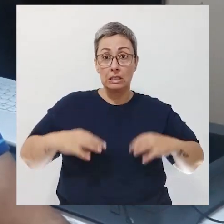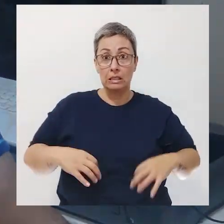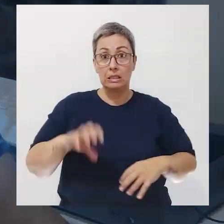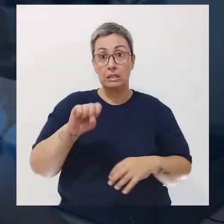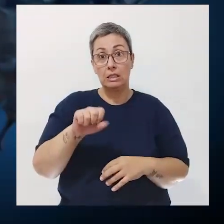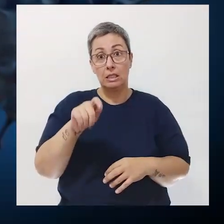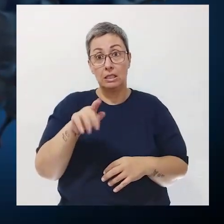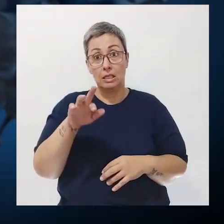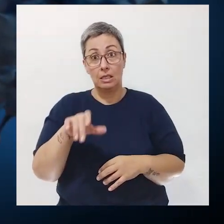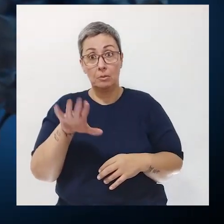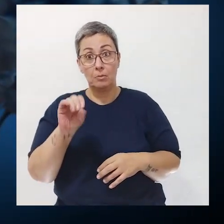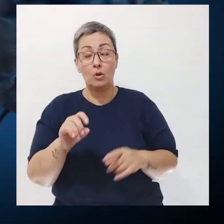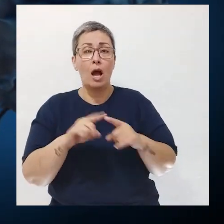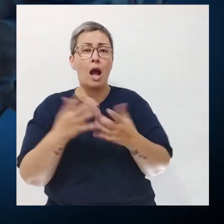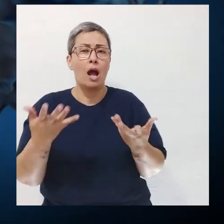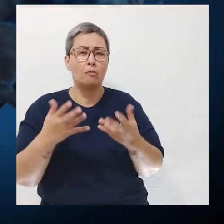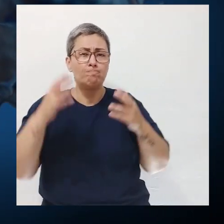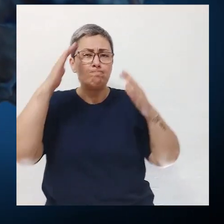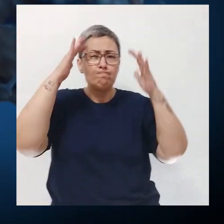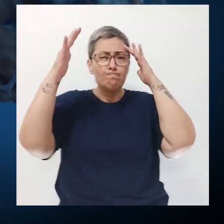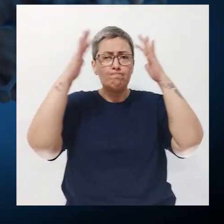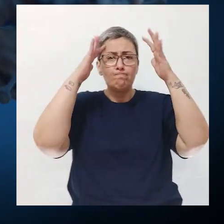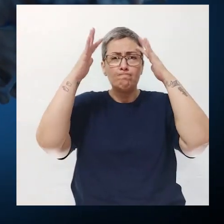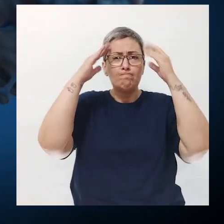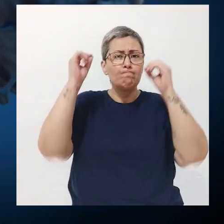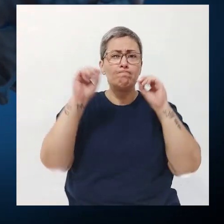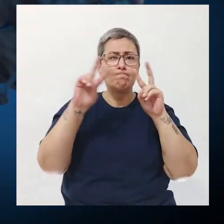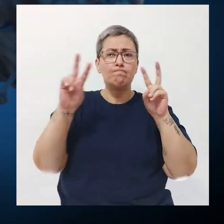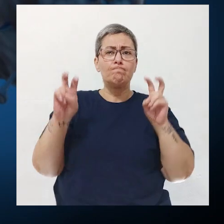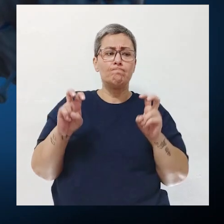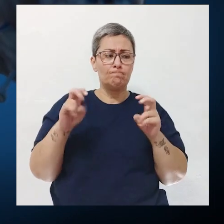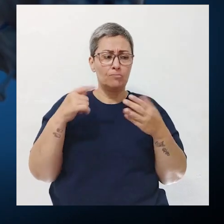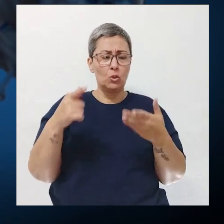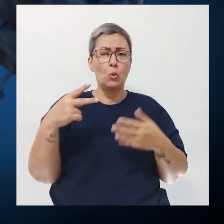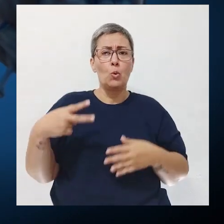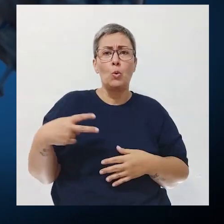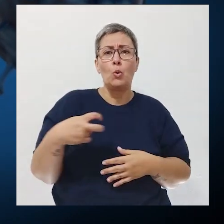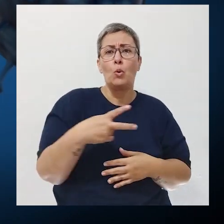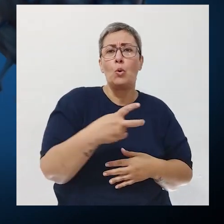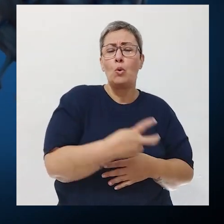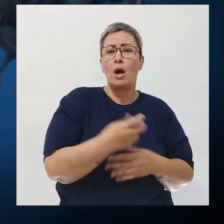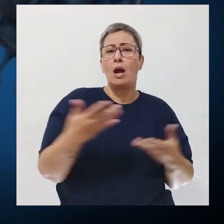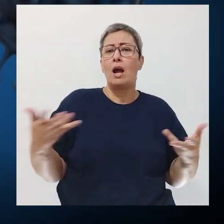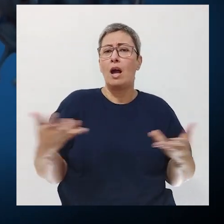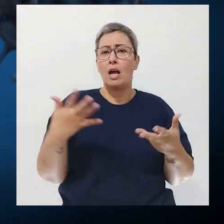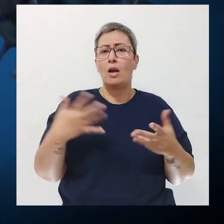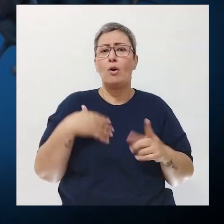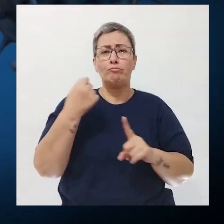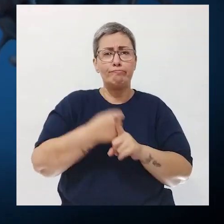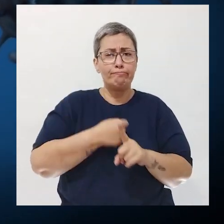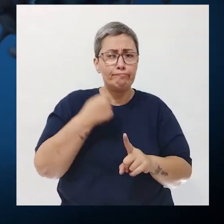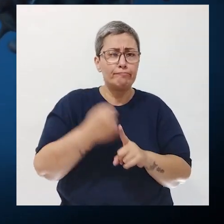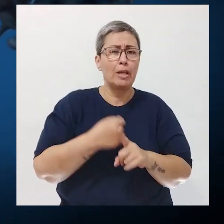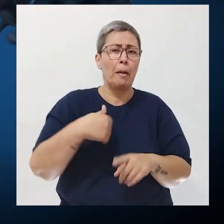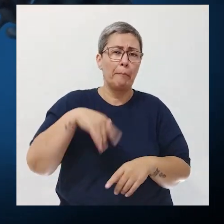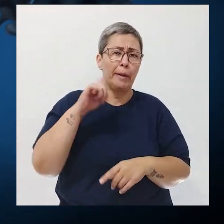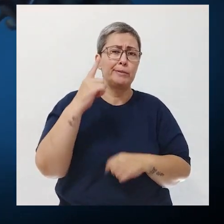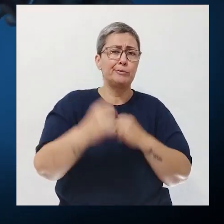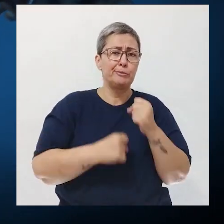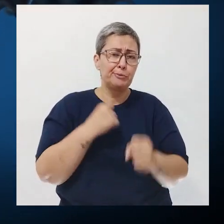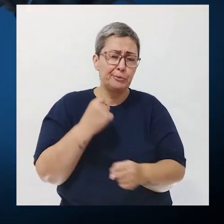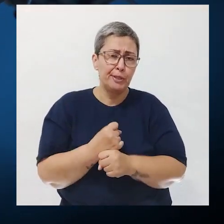sarampo. Agora vamos refletir sobre esse vírus do qual estamos lutando há mais de um